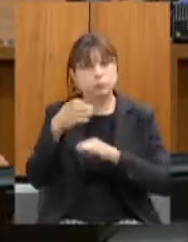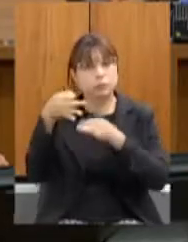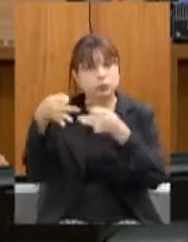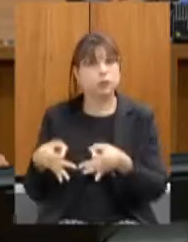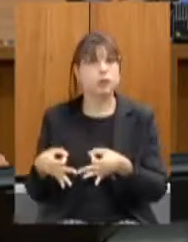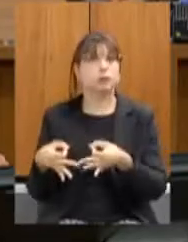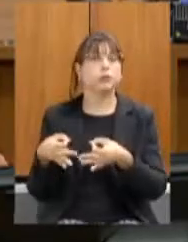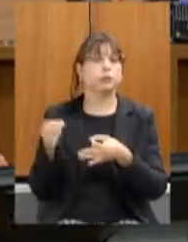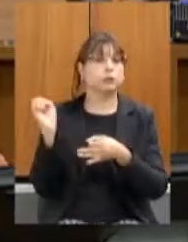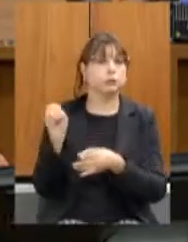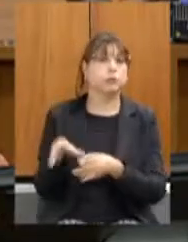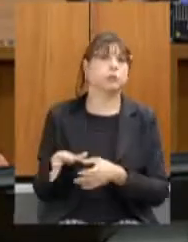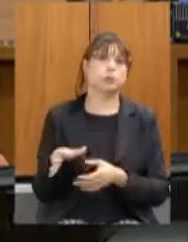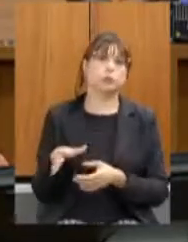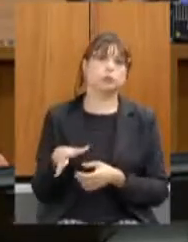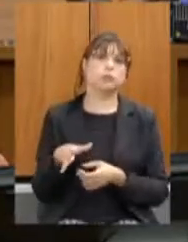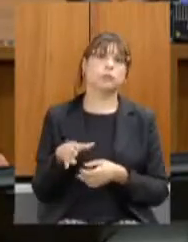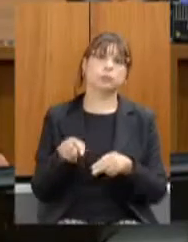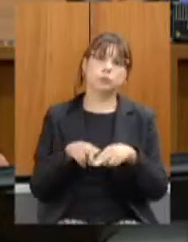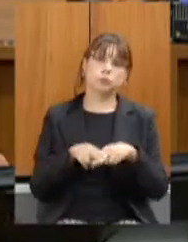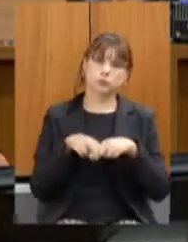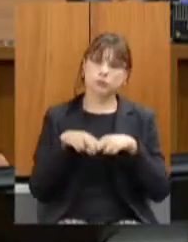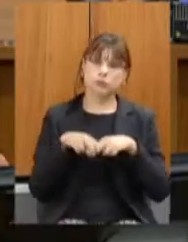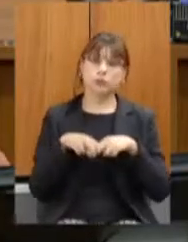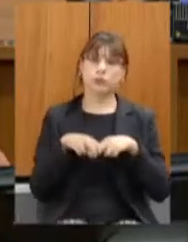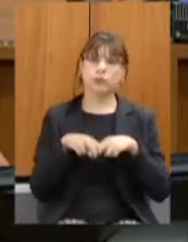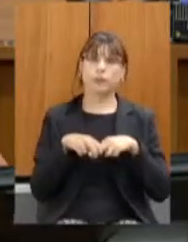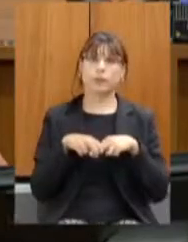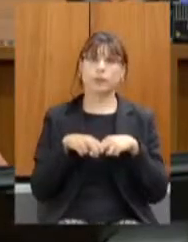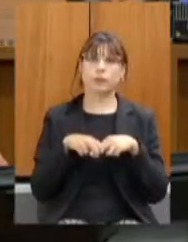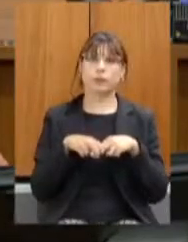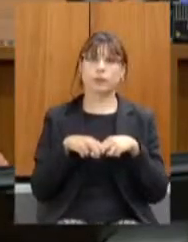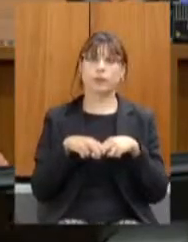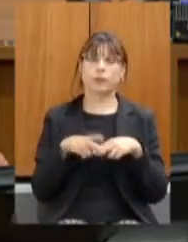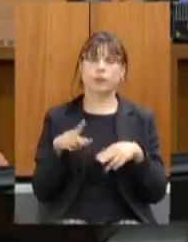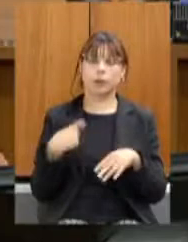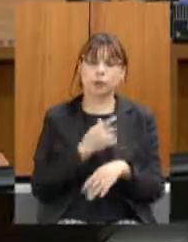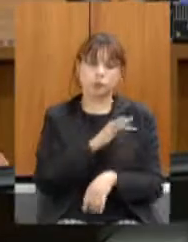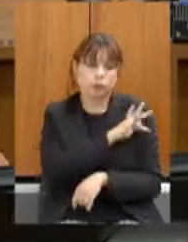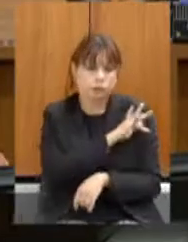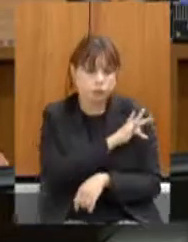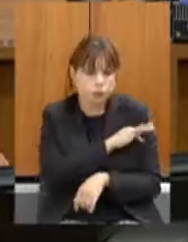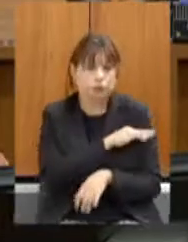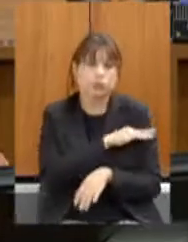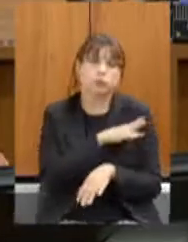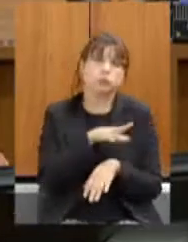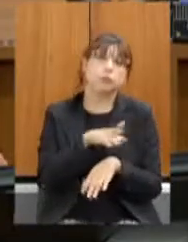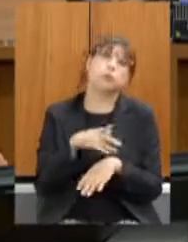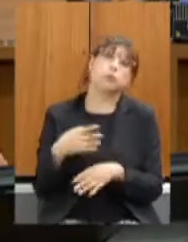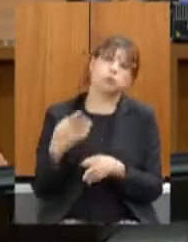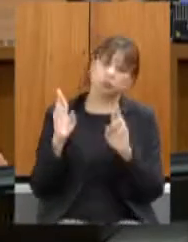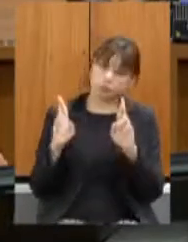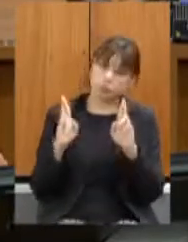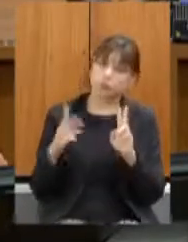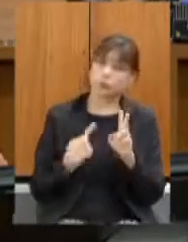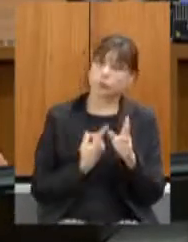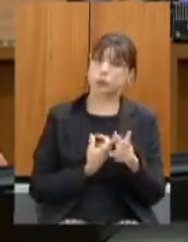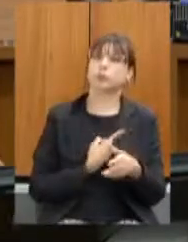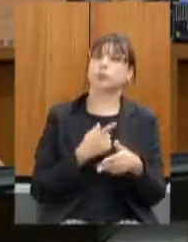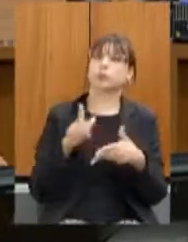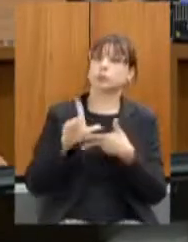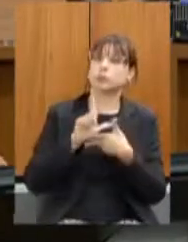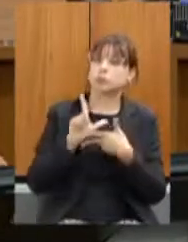adequado e por isso como o órgão fiscalizador E como fiscalizadores que somos